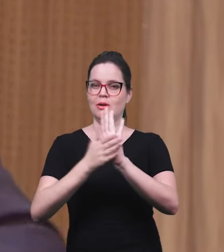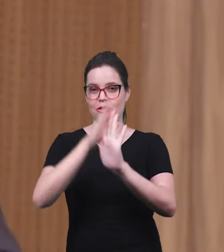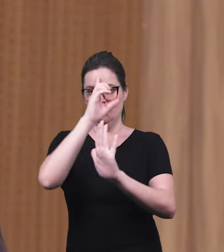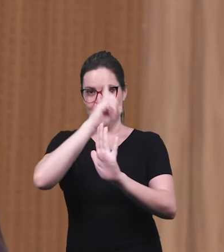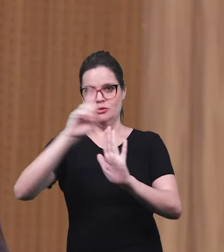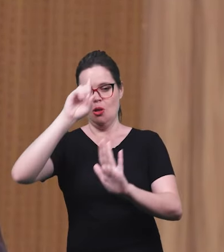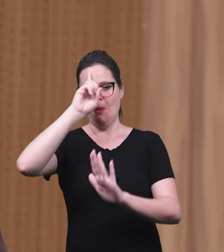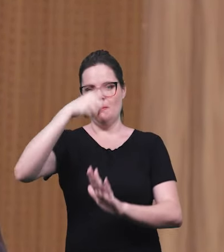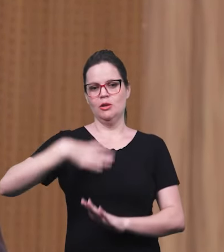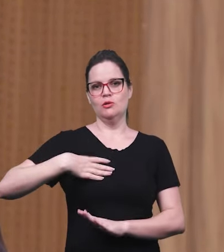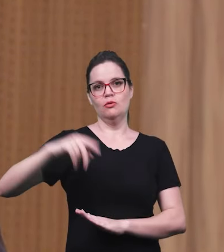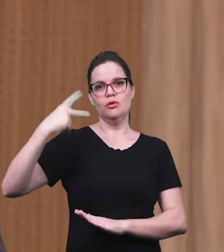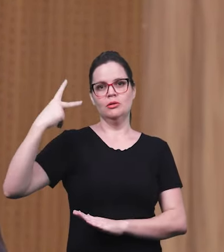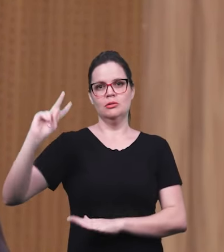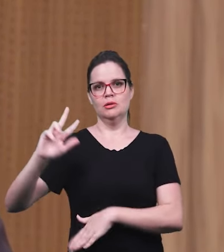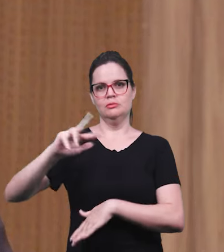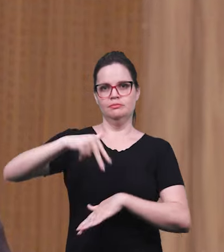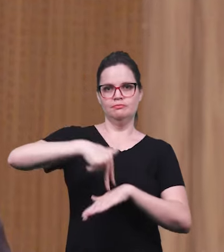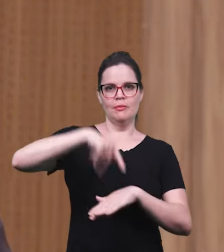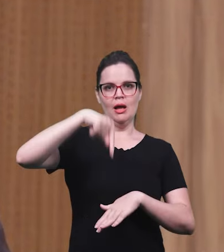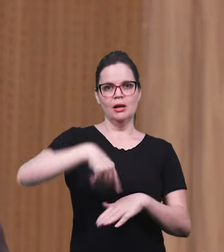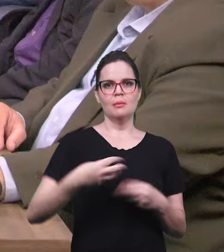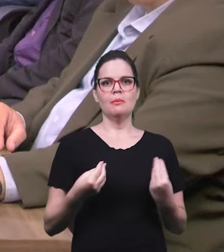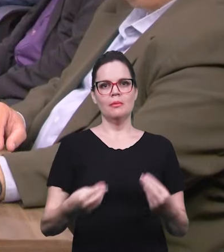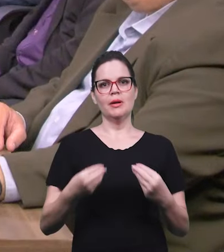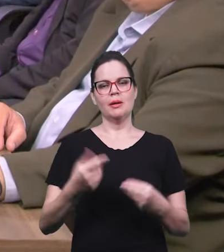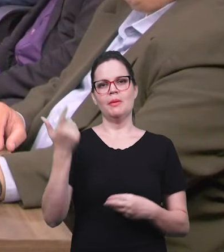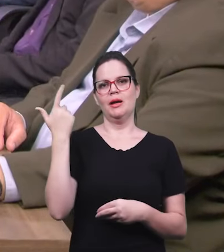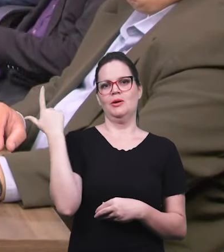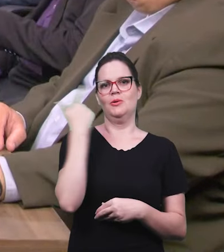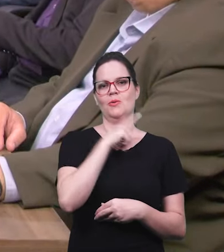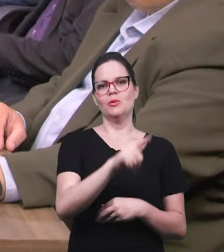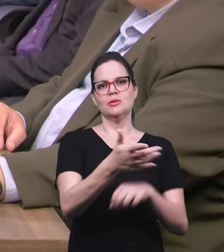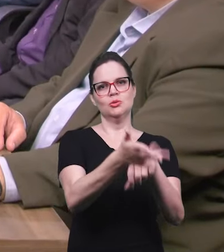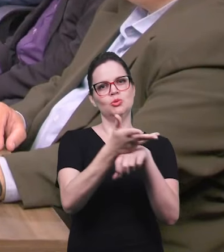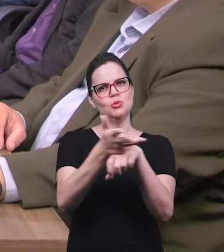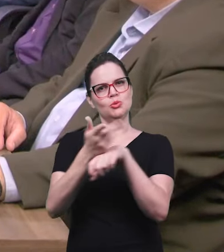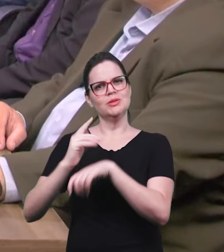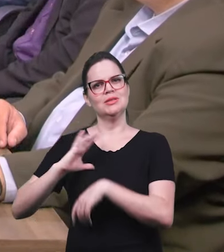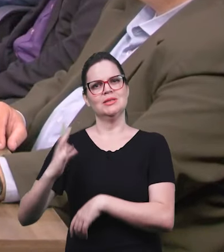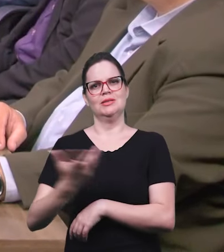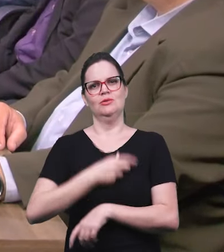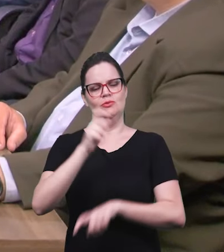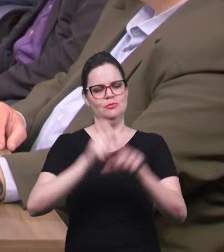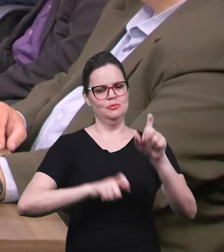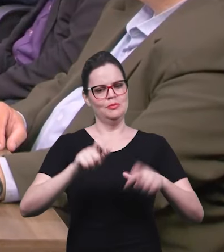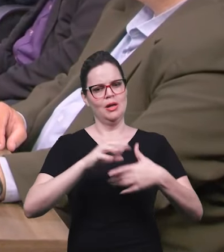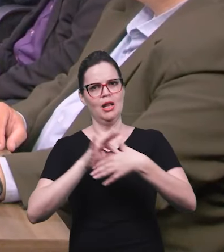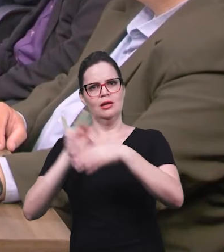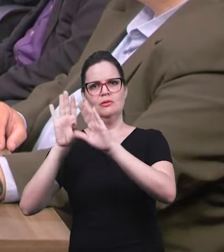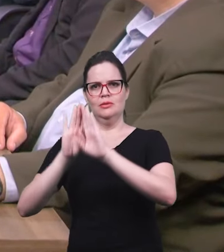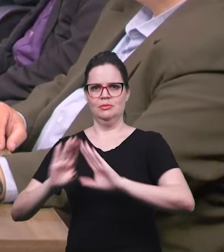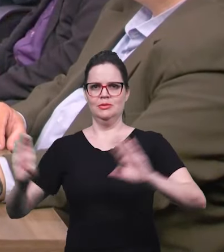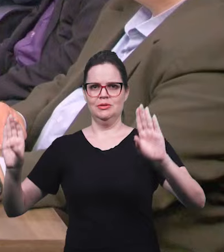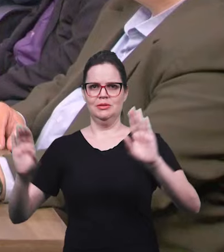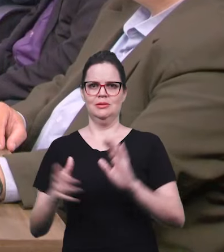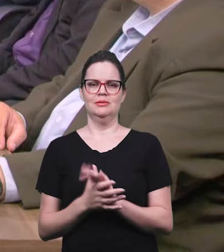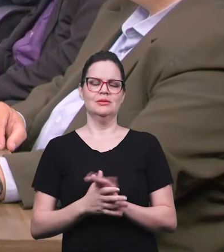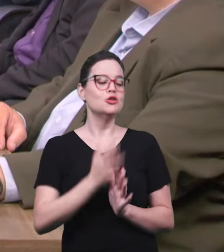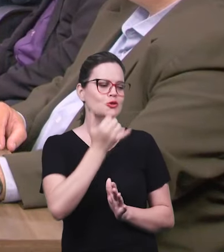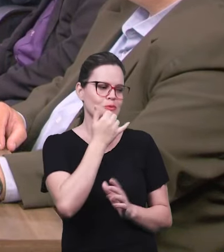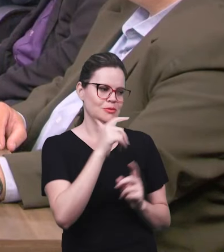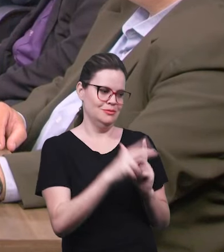para a eternidade com ele. Louvado seja o nome do Senhor. Tem um detalhe que fala assim, né? A palavra fala, desculpa,